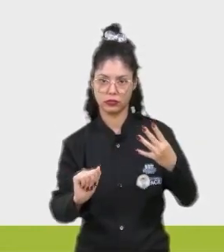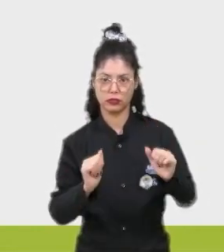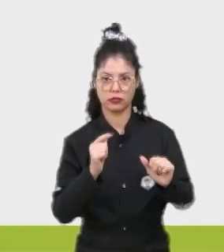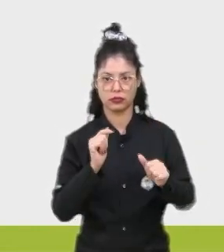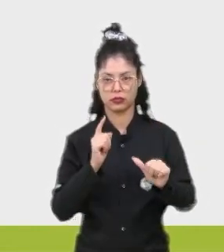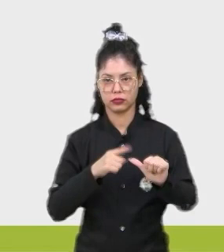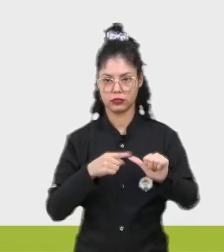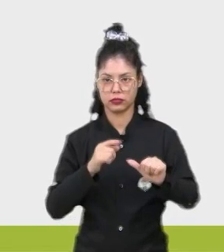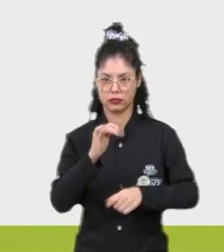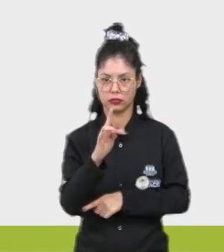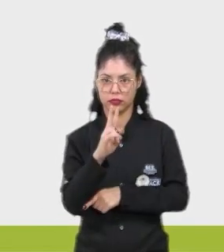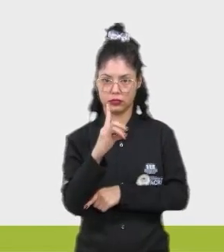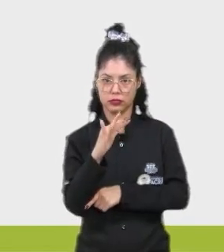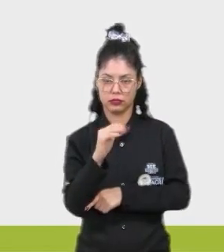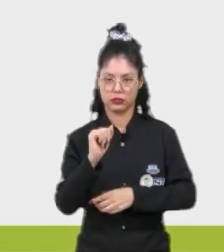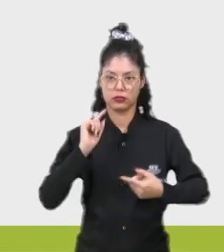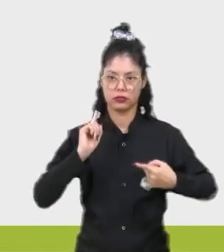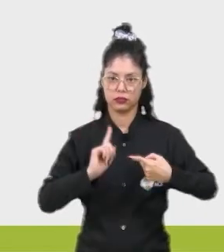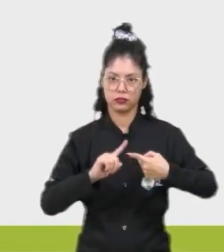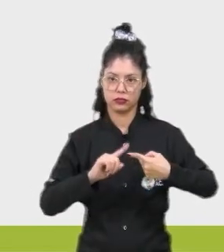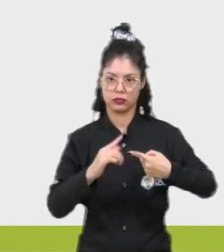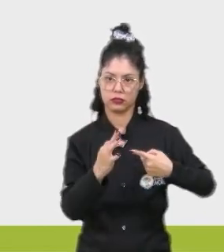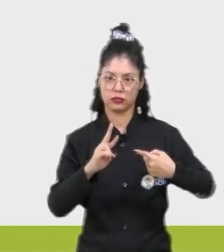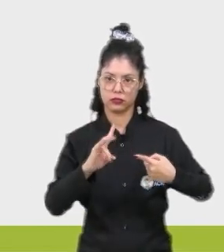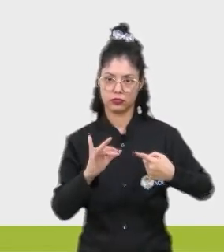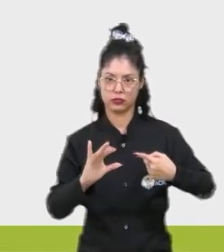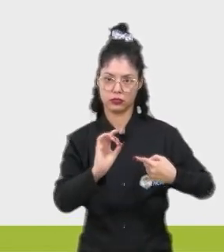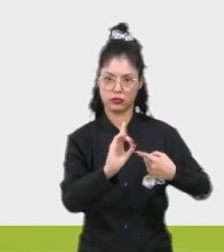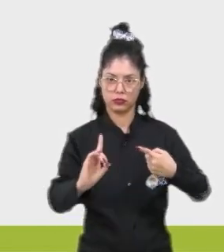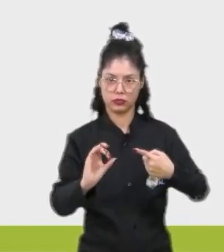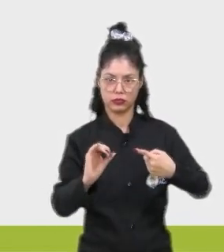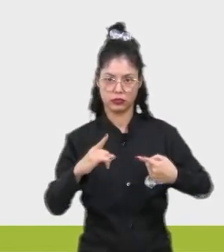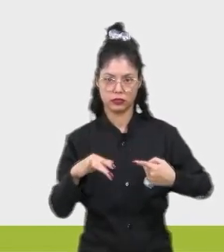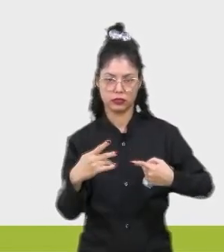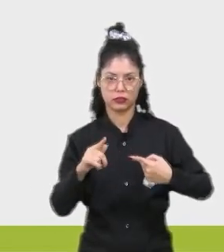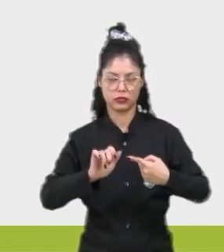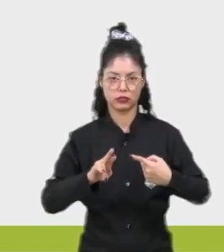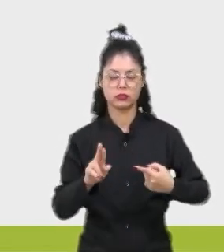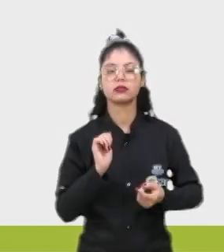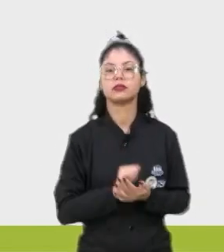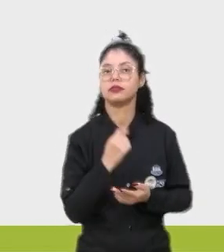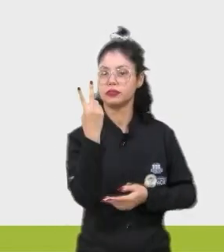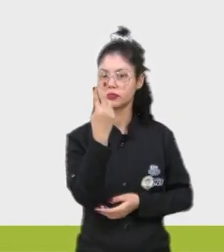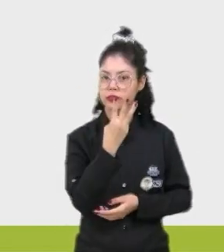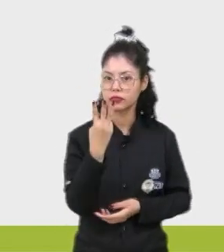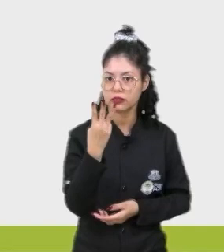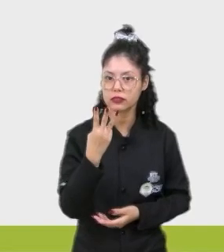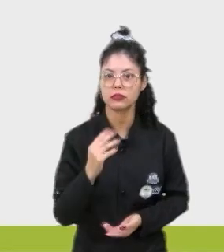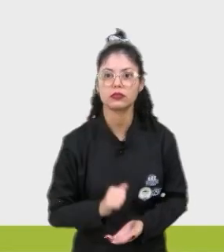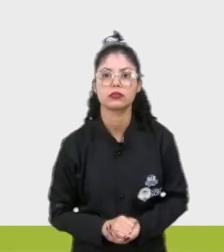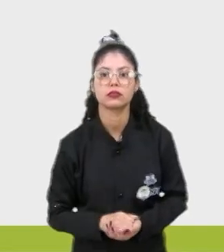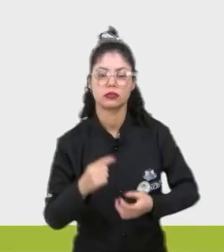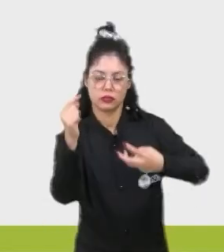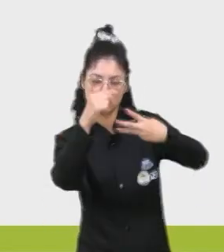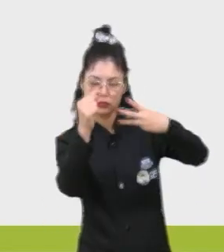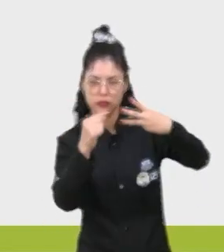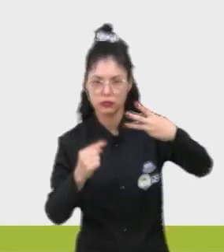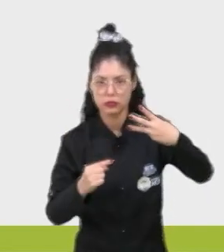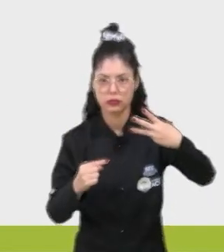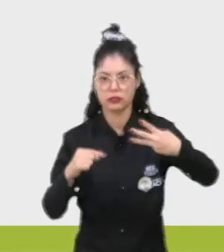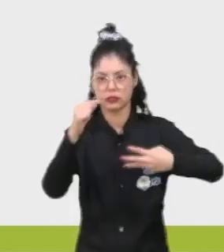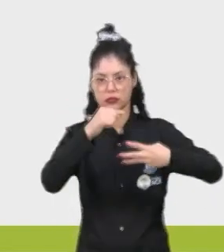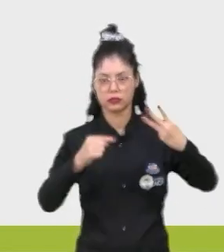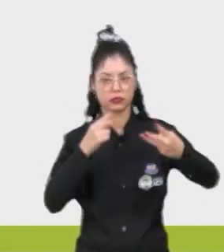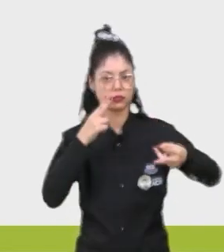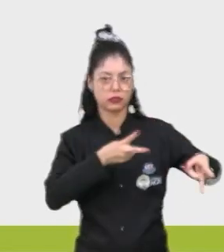ressonância, interferência e efeito Doppler, tá? Primeiro que esses três, reflexão, refração e difração, vocês